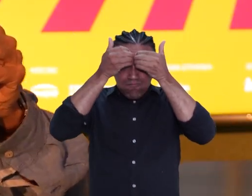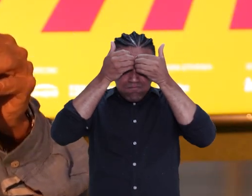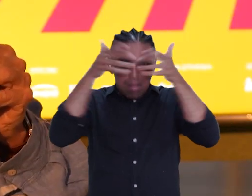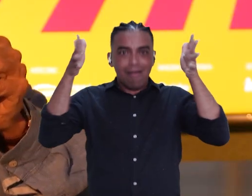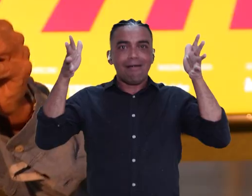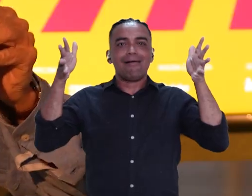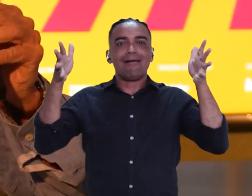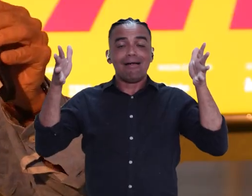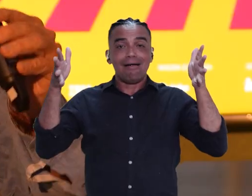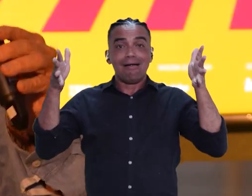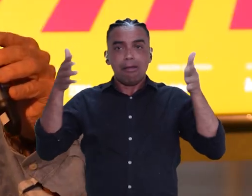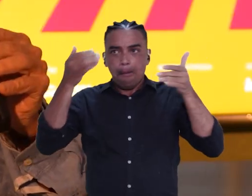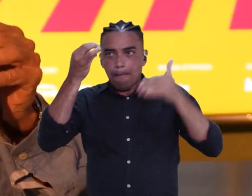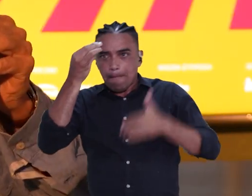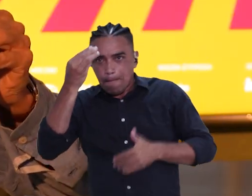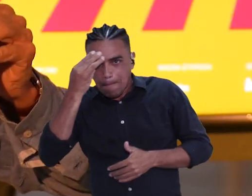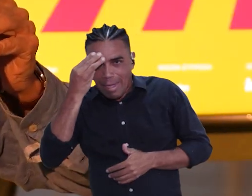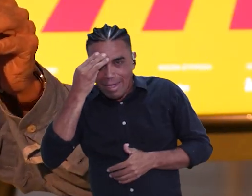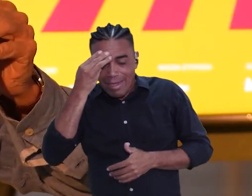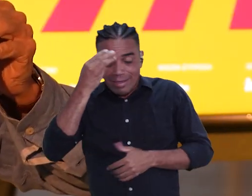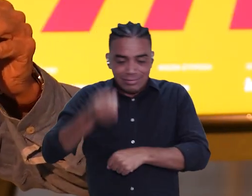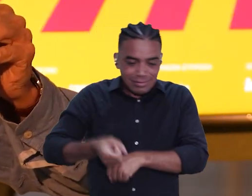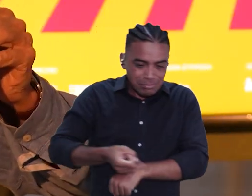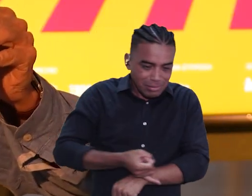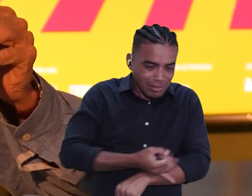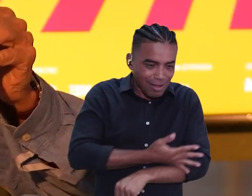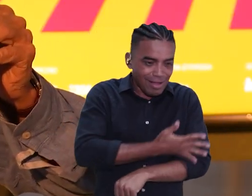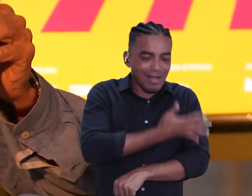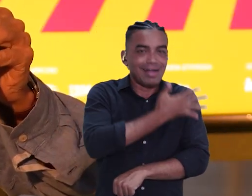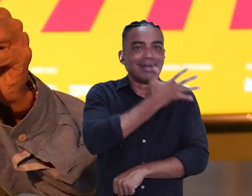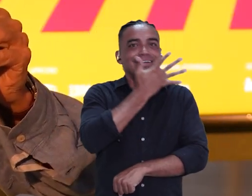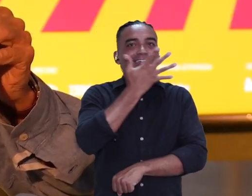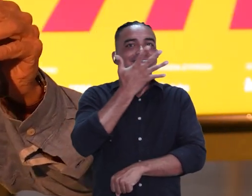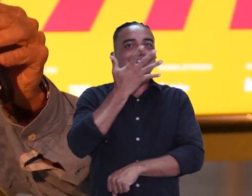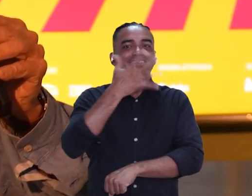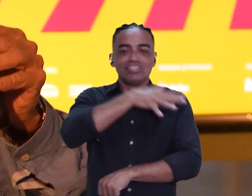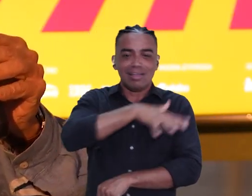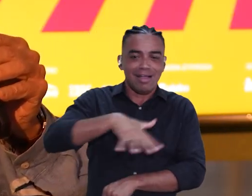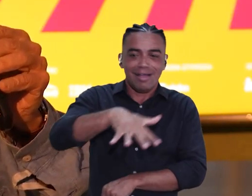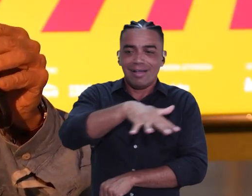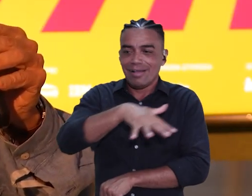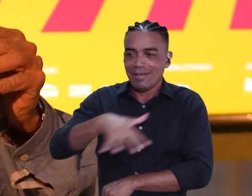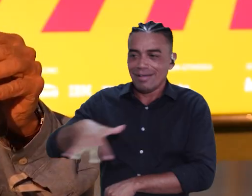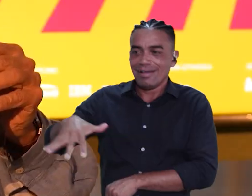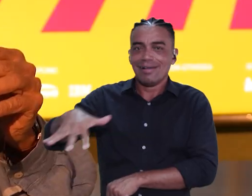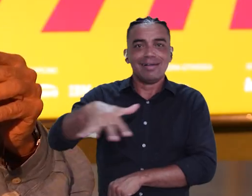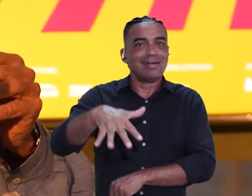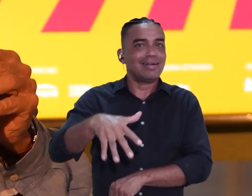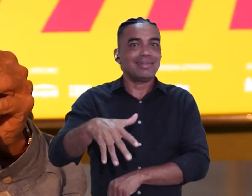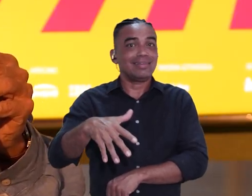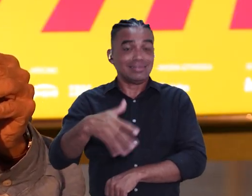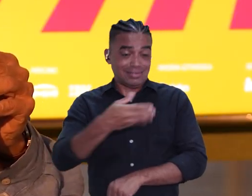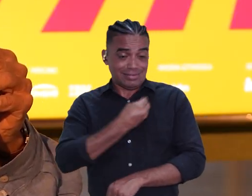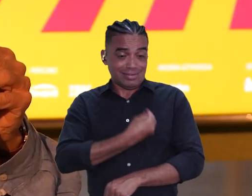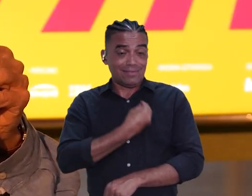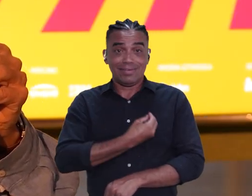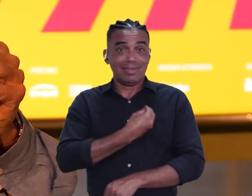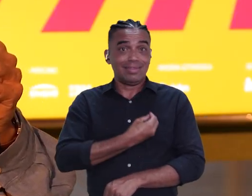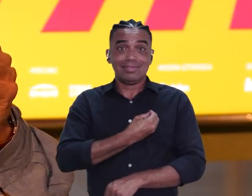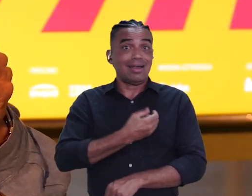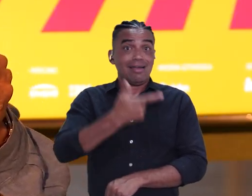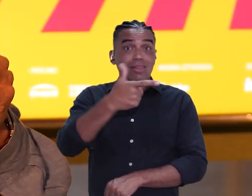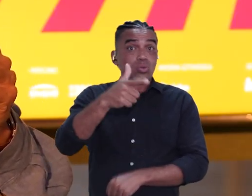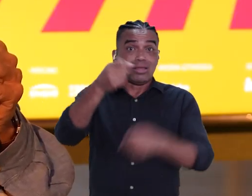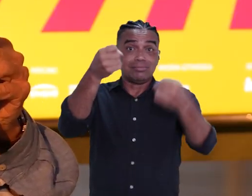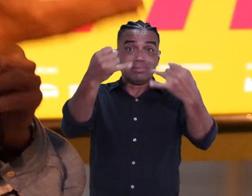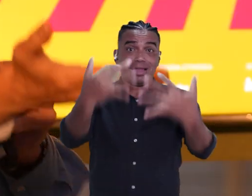e a mente, a sensibilidade, para as dimensões inexplicáveis da